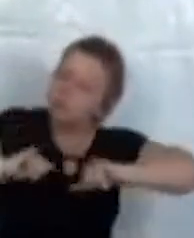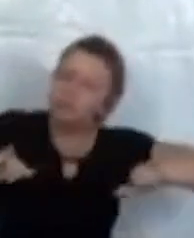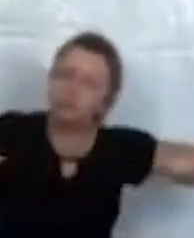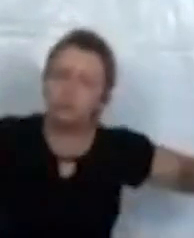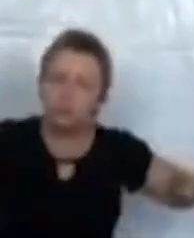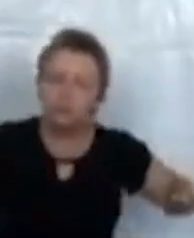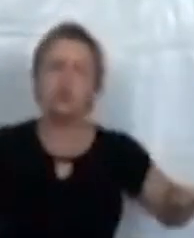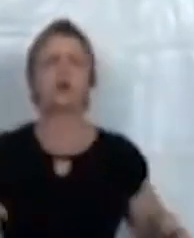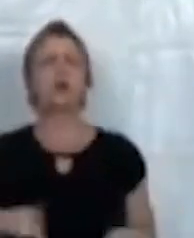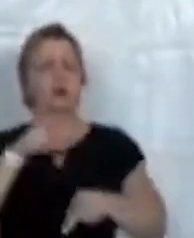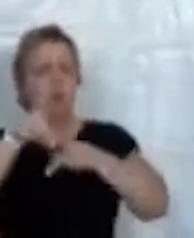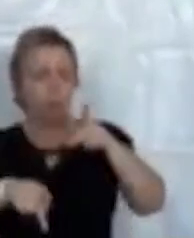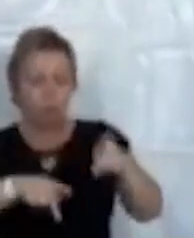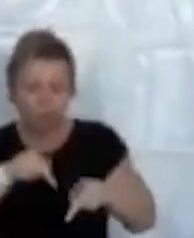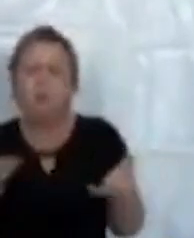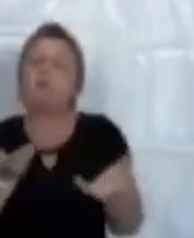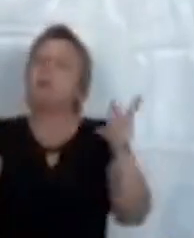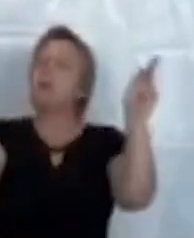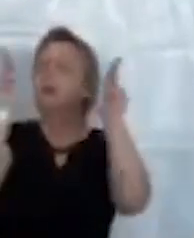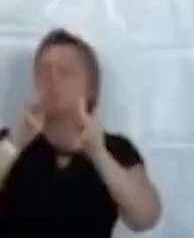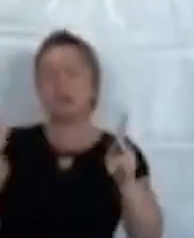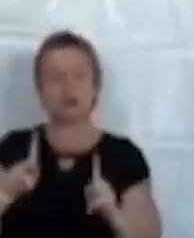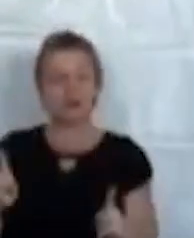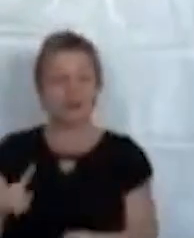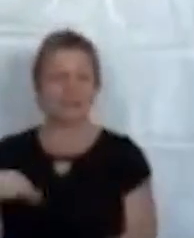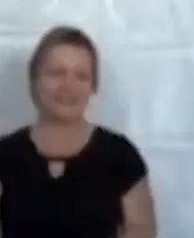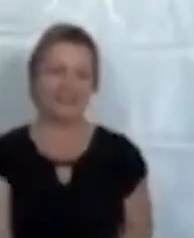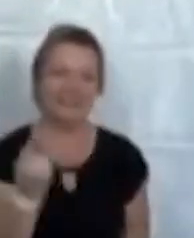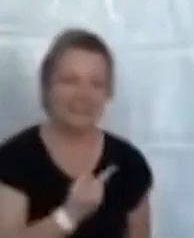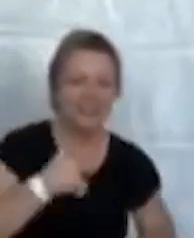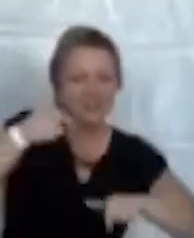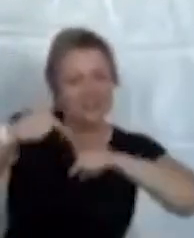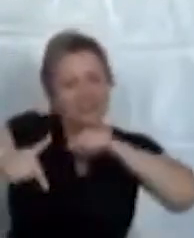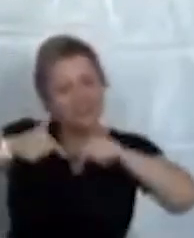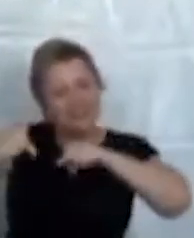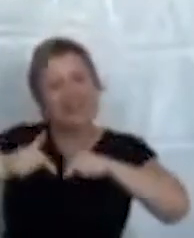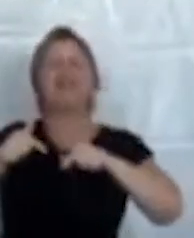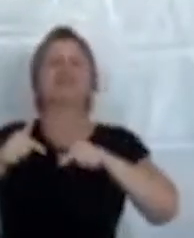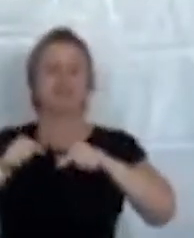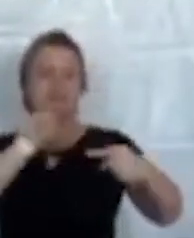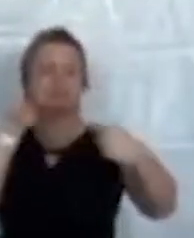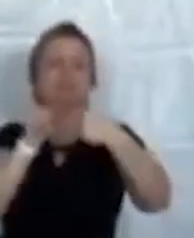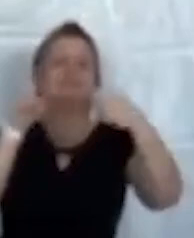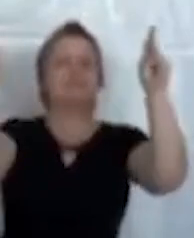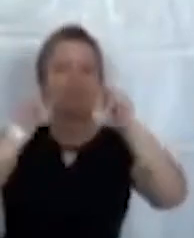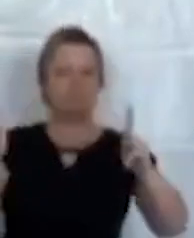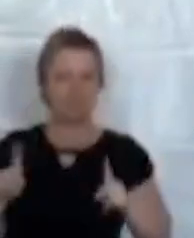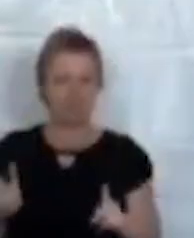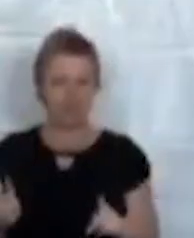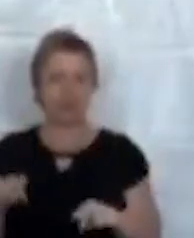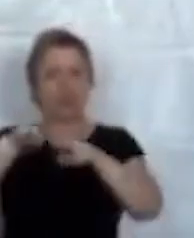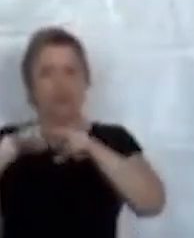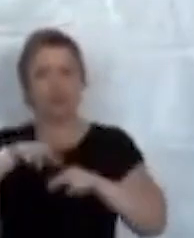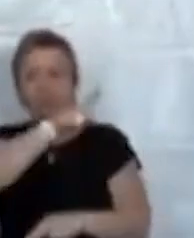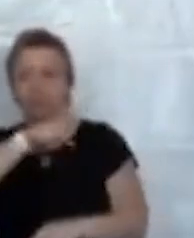nosso povo quer paz e que nós vamos trabalhar pela paz. Esse é o recado que o presidente pediu que eu